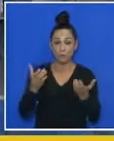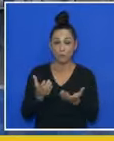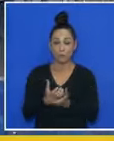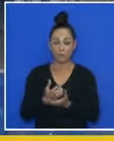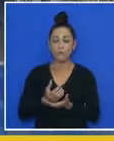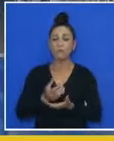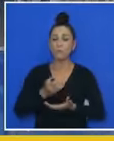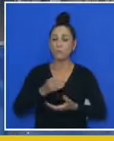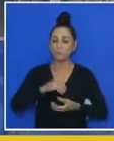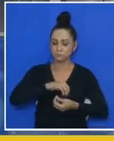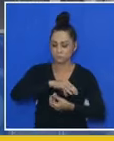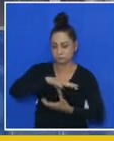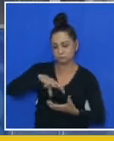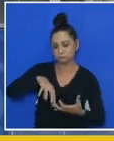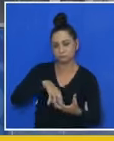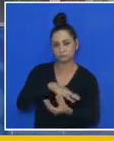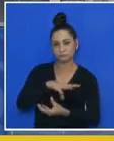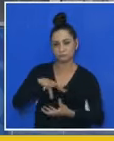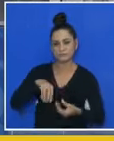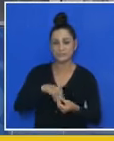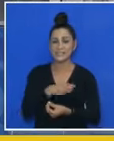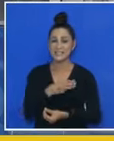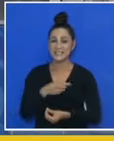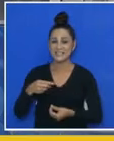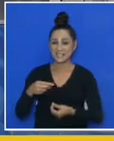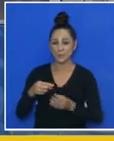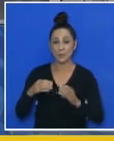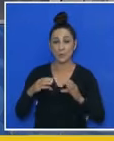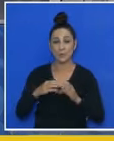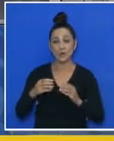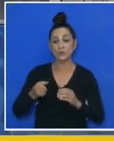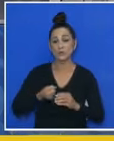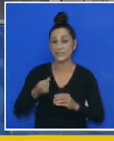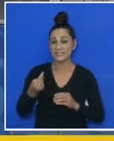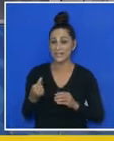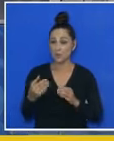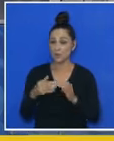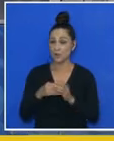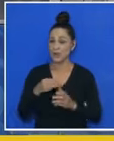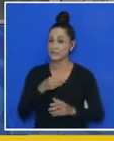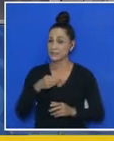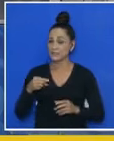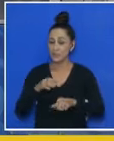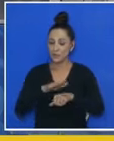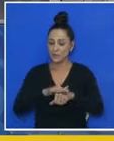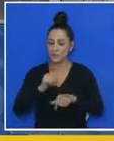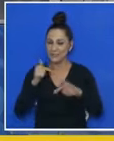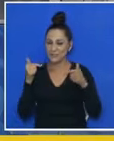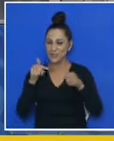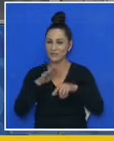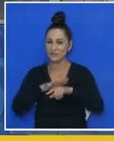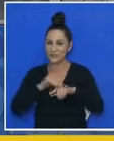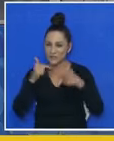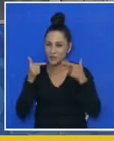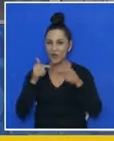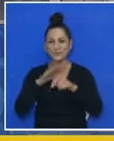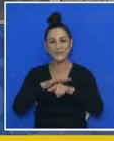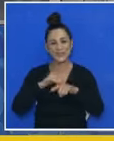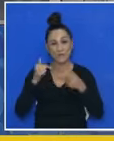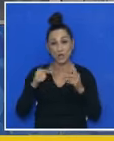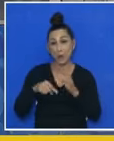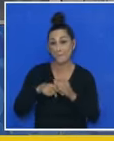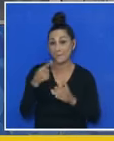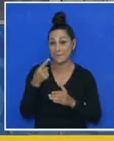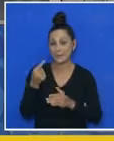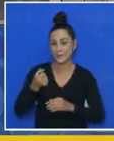Globo carregado, embaralhando 31 bolas numeradas de 01 a 31. Pode chamar que a sorte vem. Vem sorte, vem sorte. O